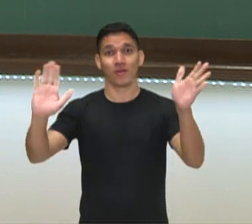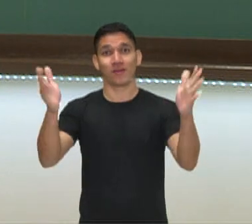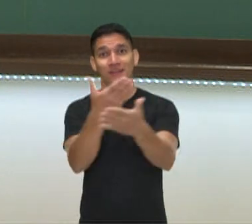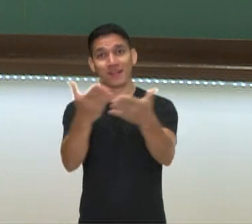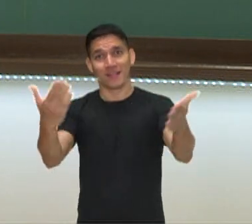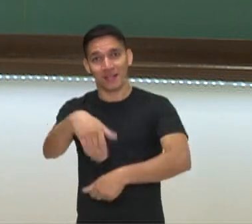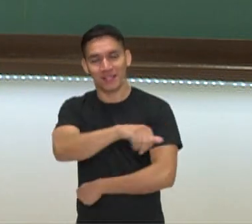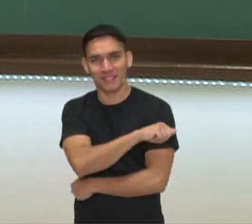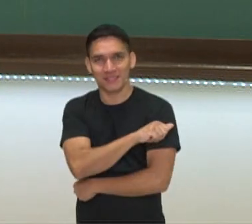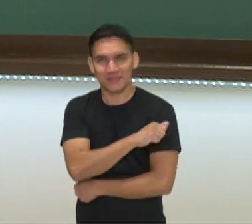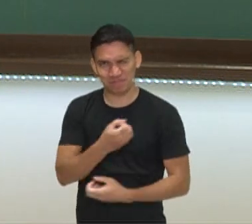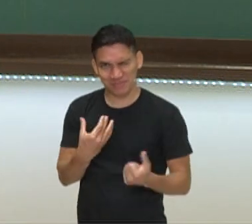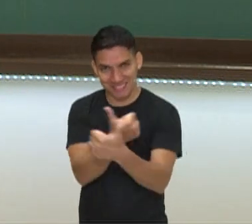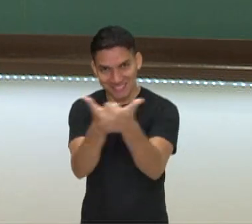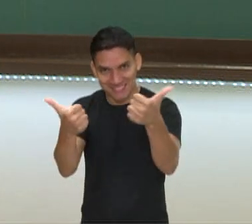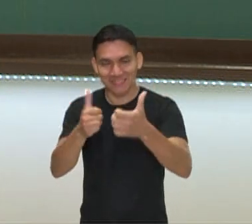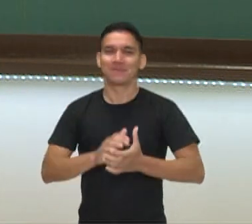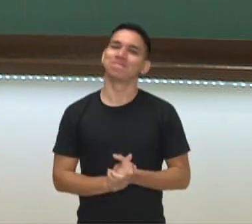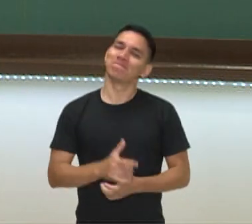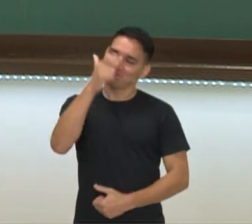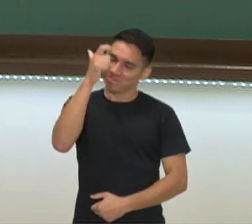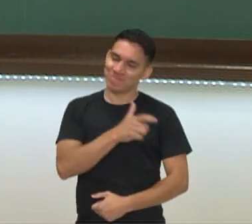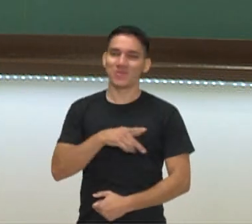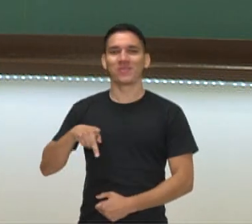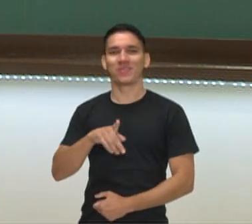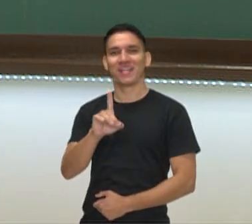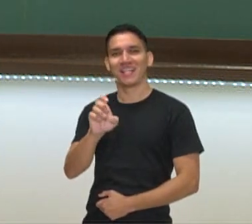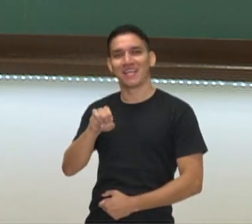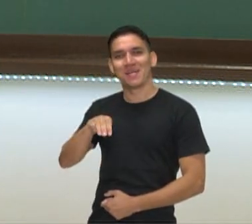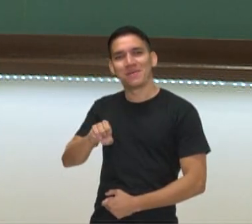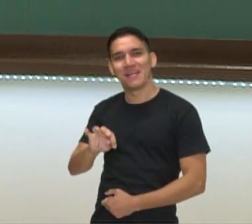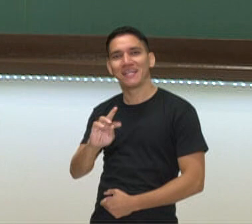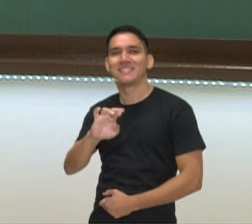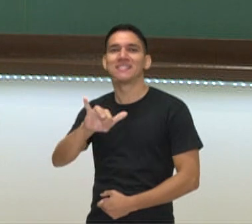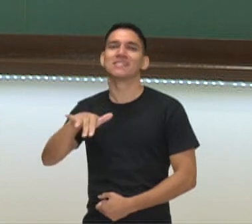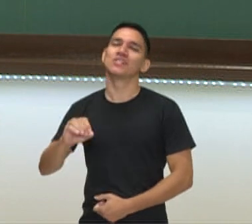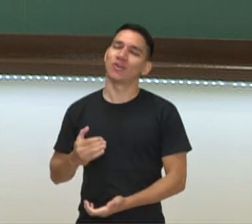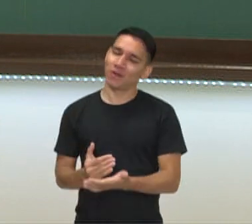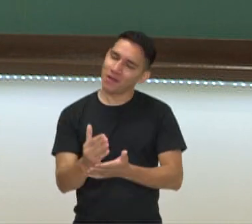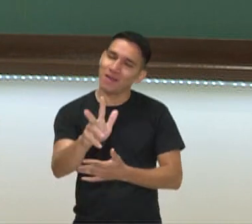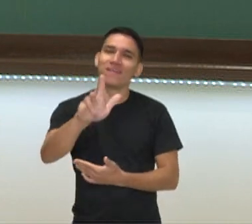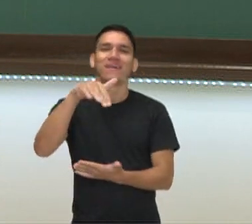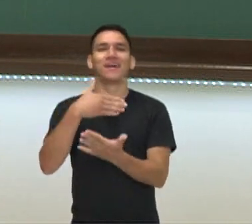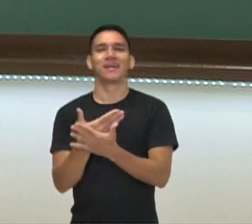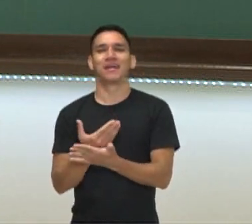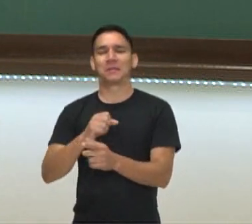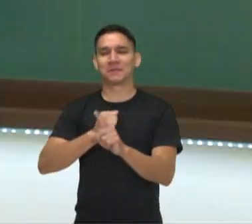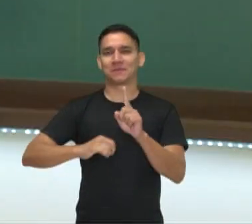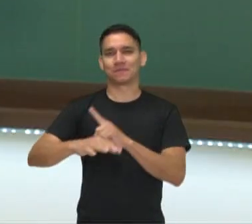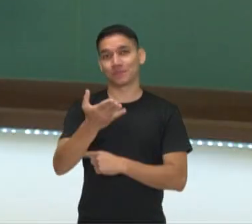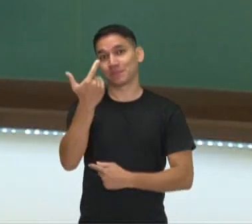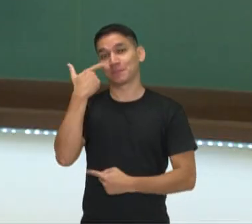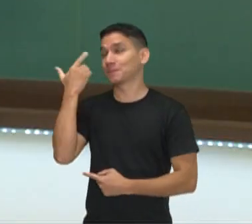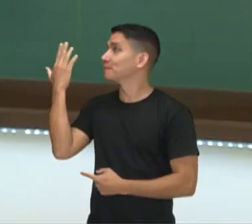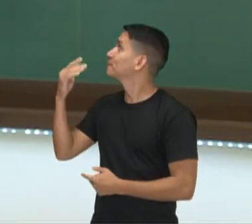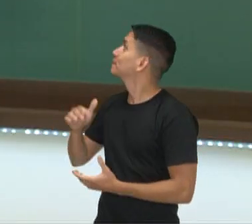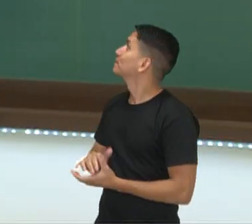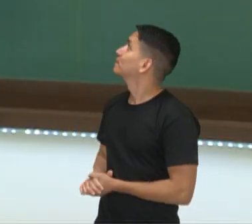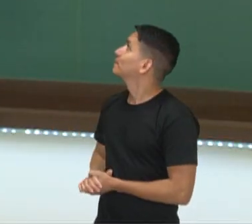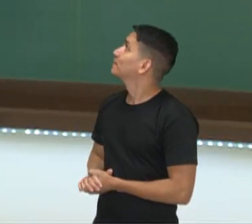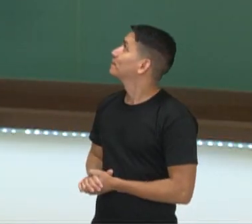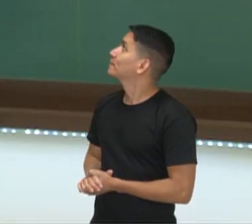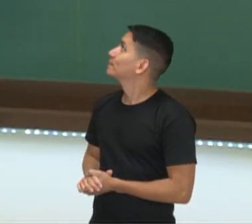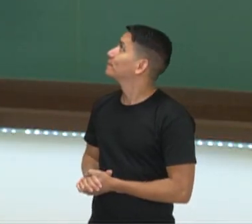Olá, estudantes! Tudo bem? Professor Demetrio na área para mais uma aula de Sociologia. Vem comigo? O